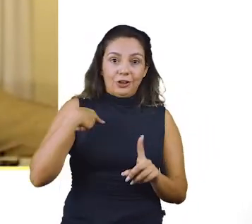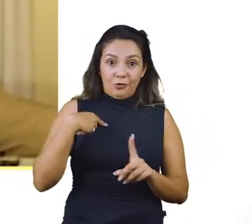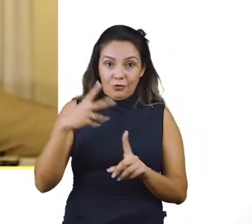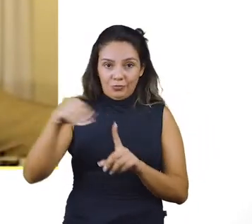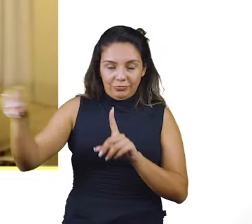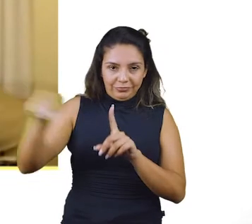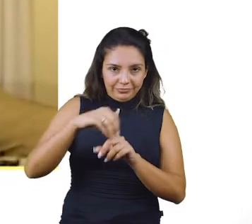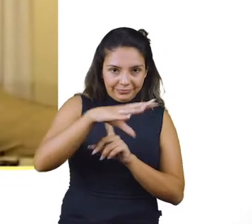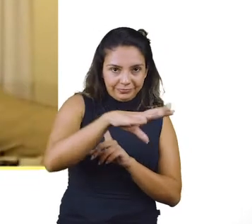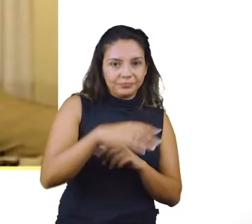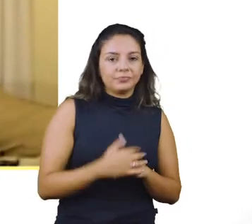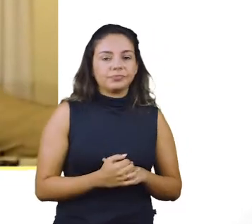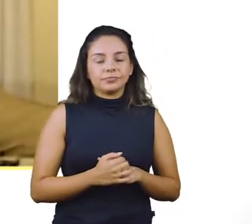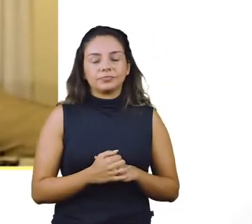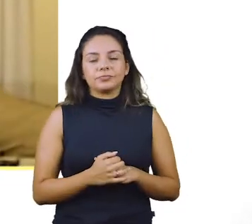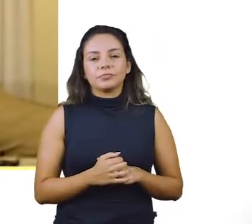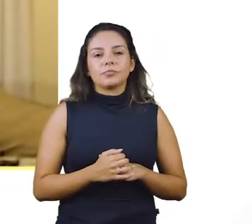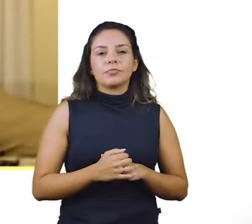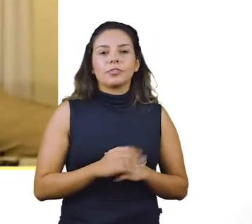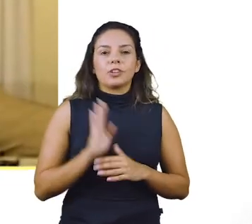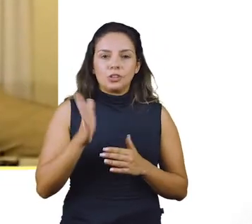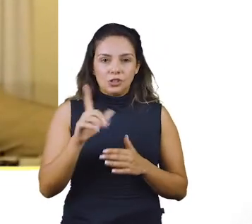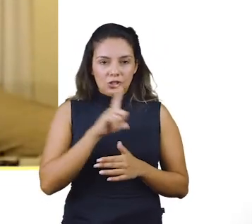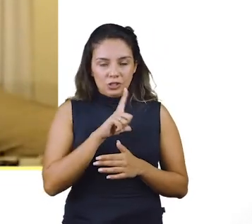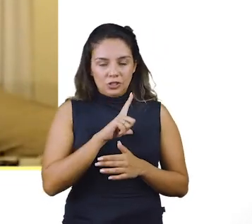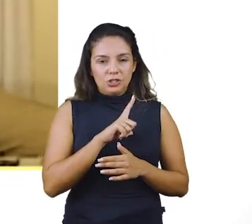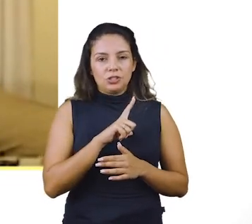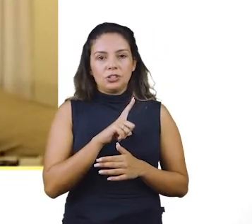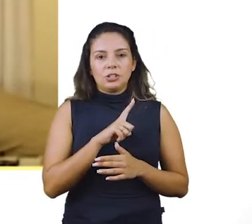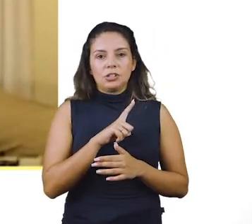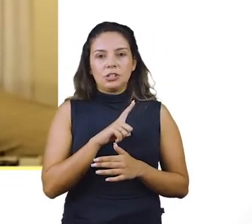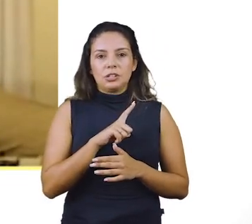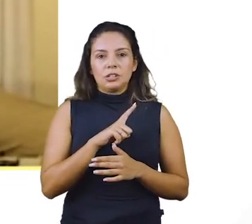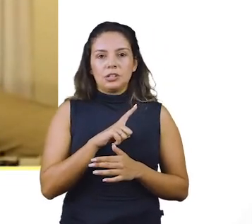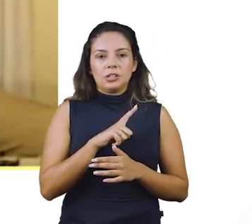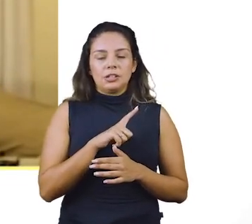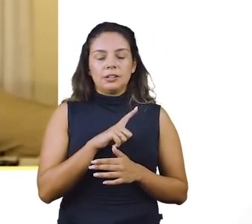todos desde o início, já pela TV,